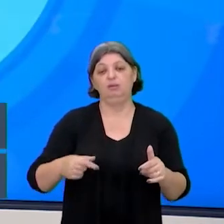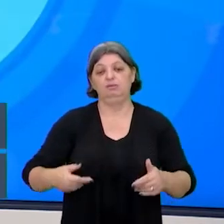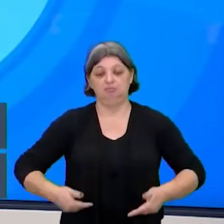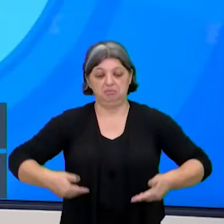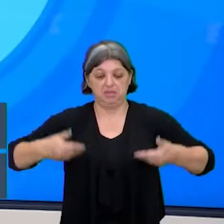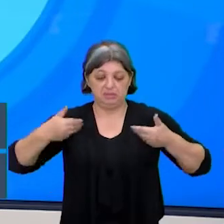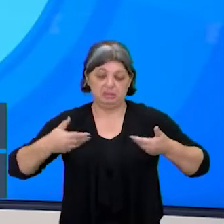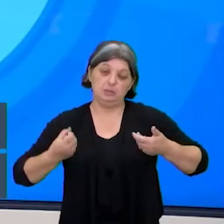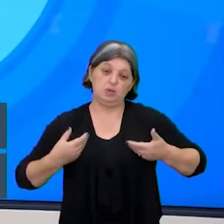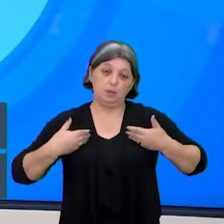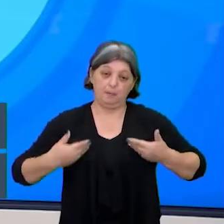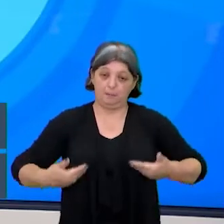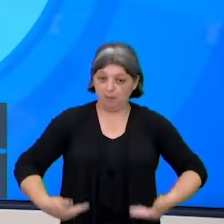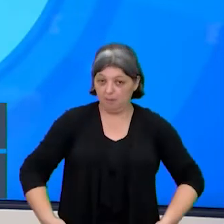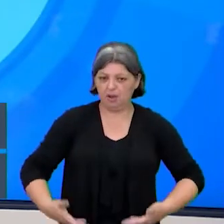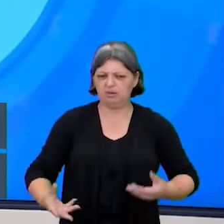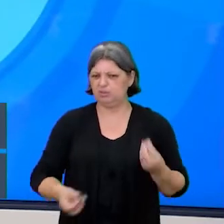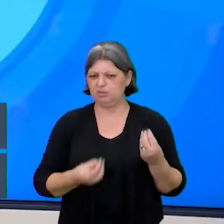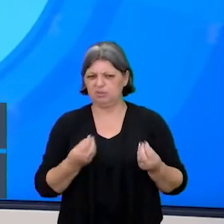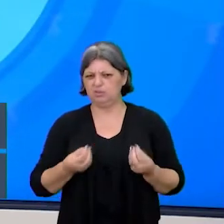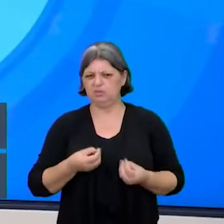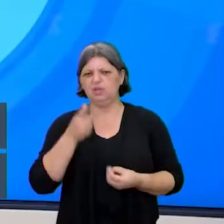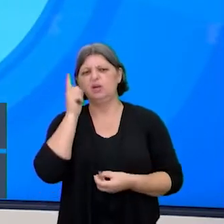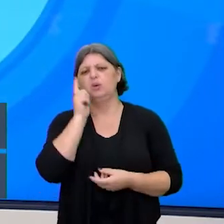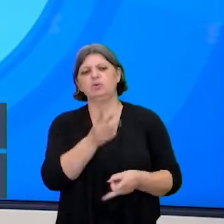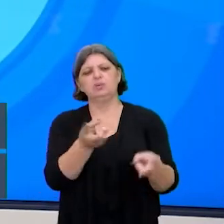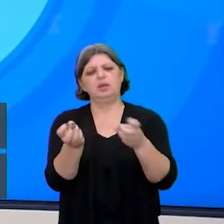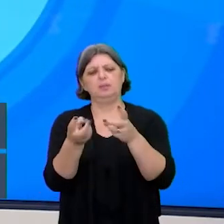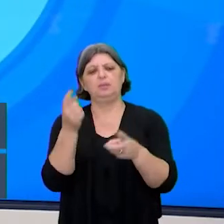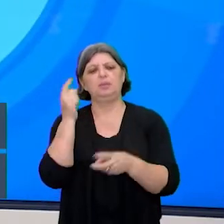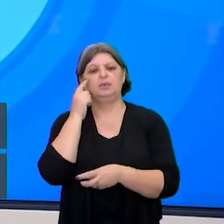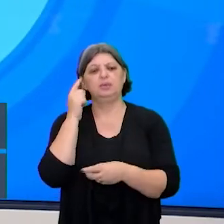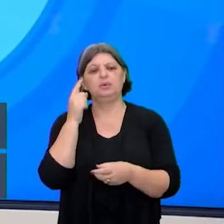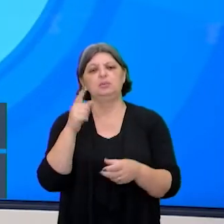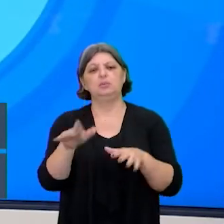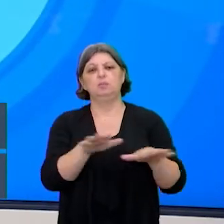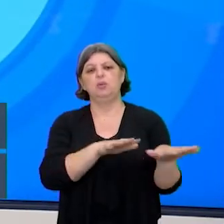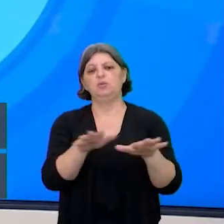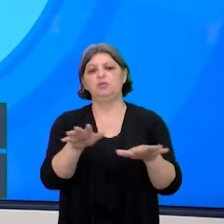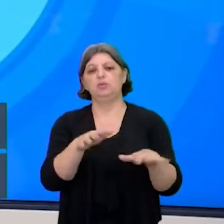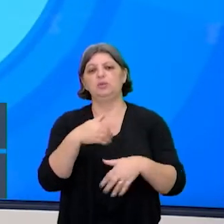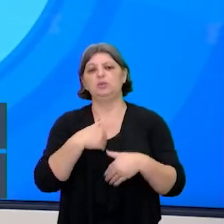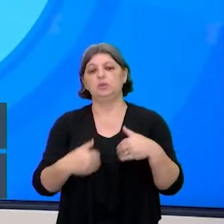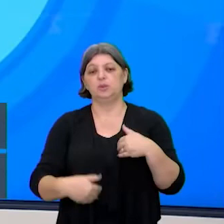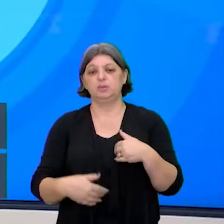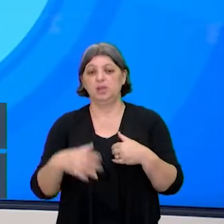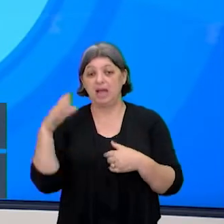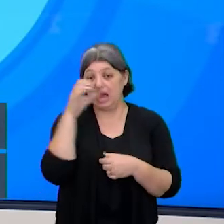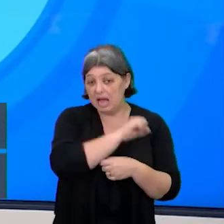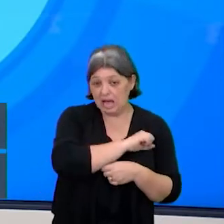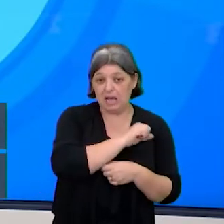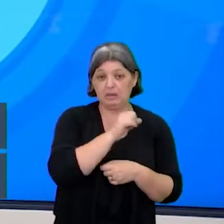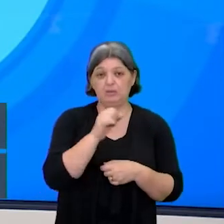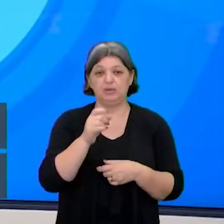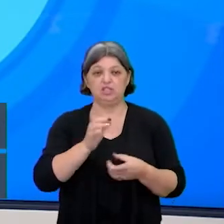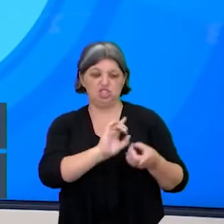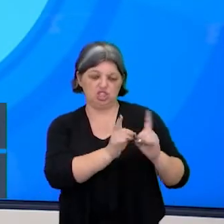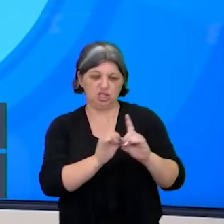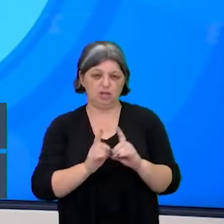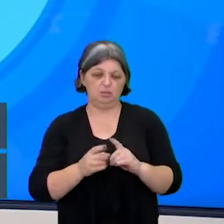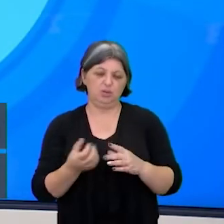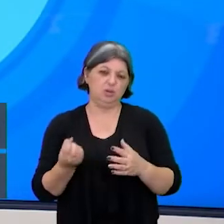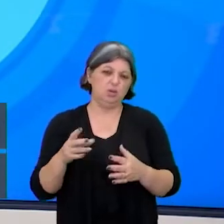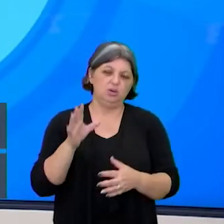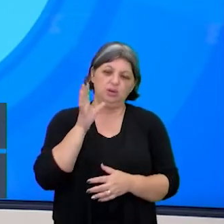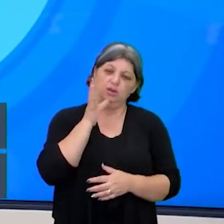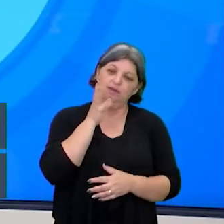da cintura, acima da cintura? O que você consegue pensar aí sobre essa questão do movimento? É muito rápido, é muito dinâmico ou são